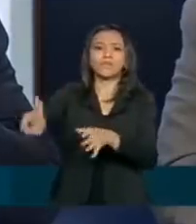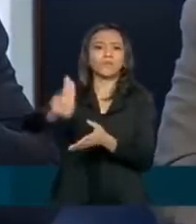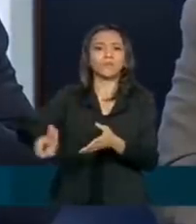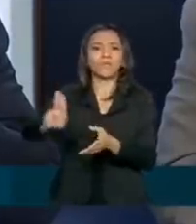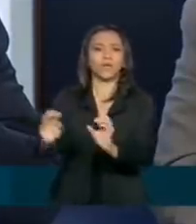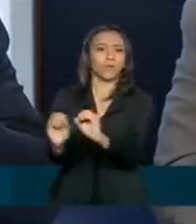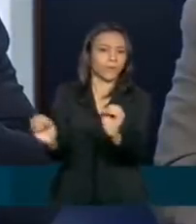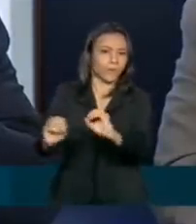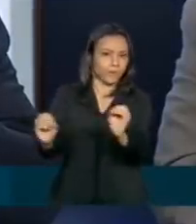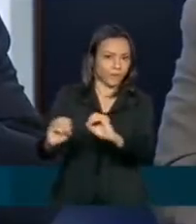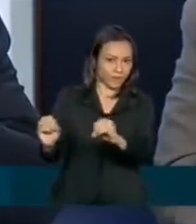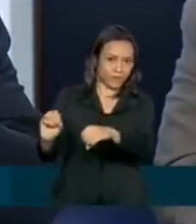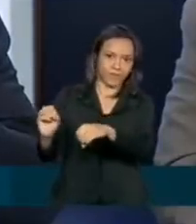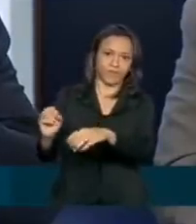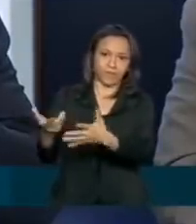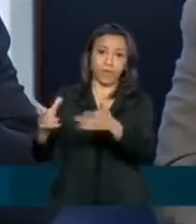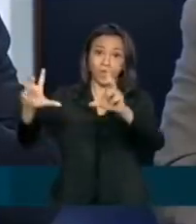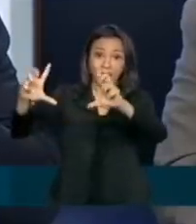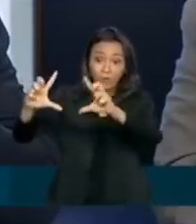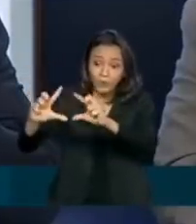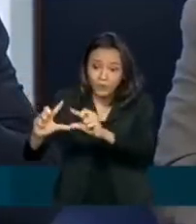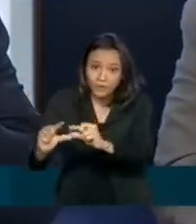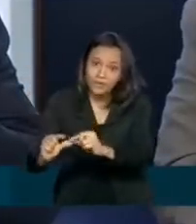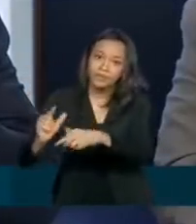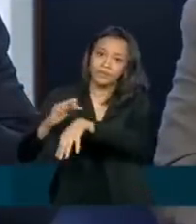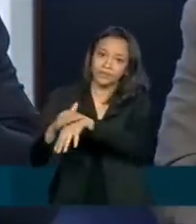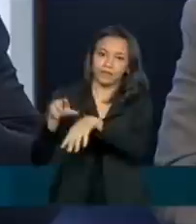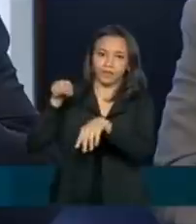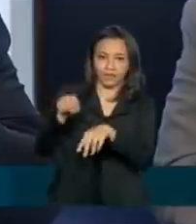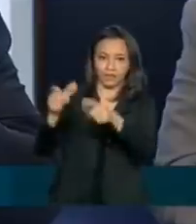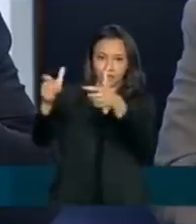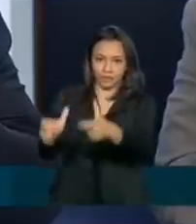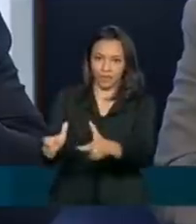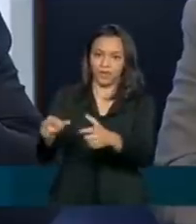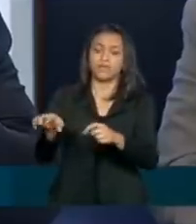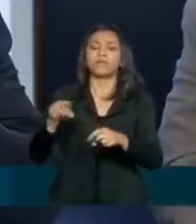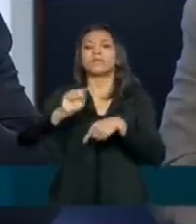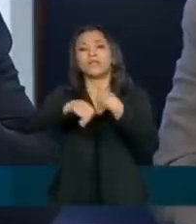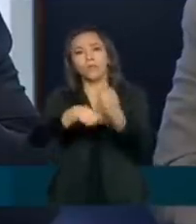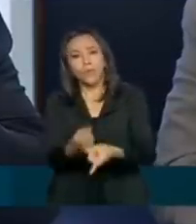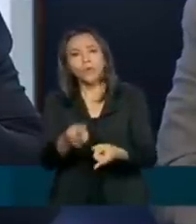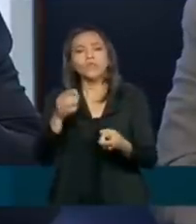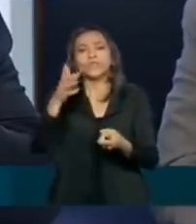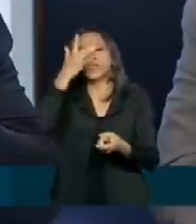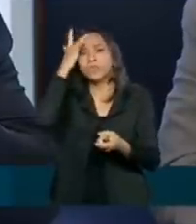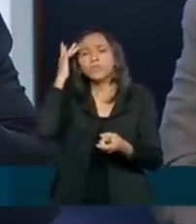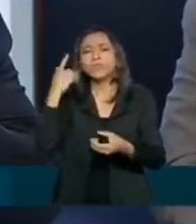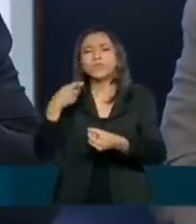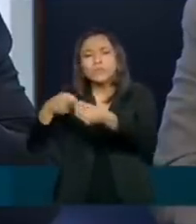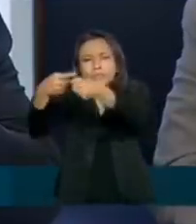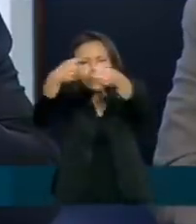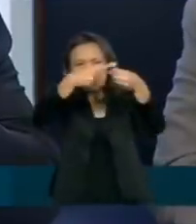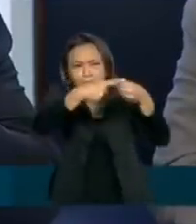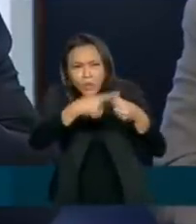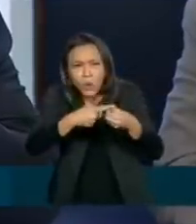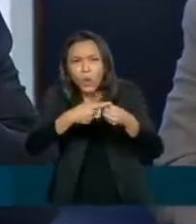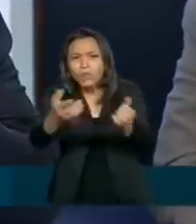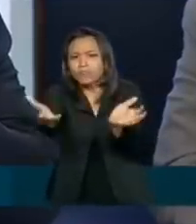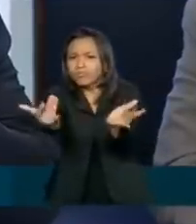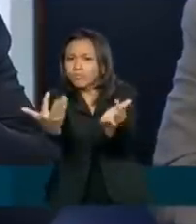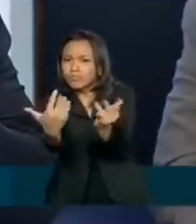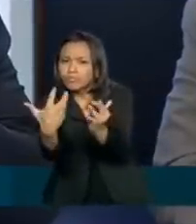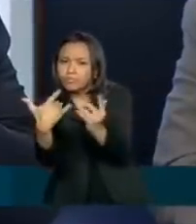nessa direção para aumentar a capacidade e evacuar o pessoal do interior para tratar na cidade,